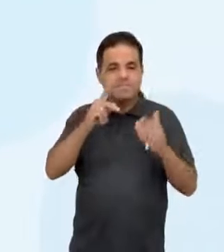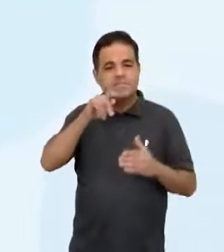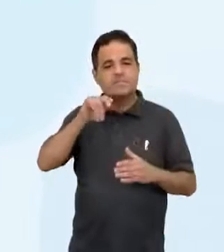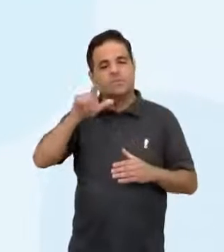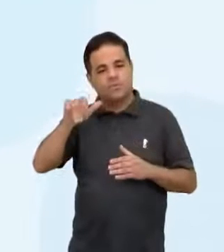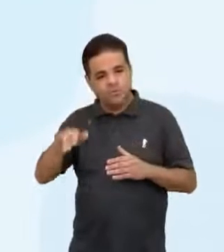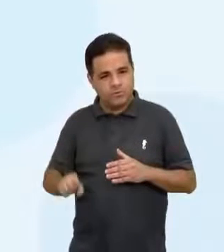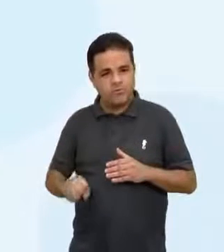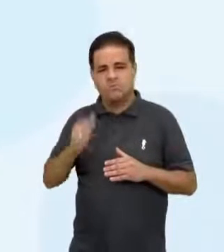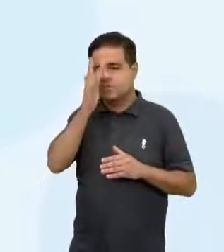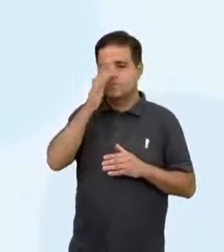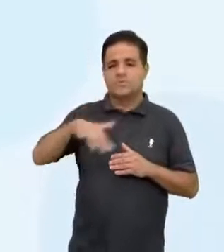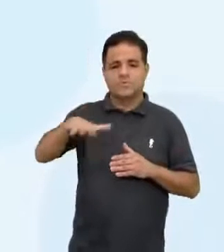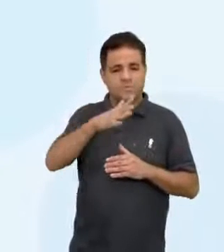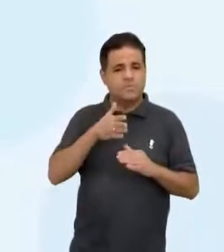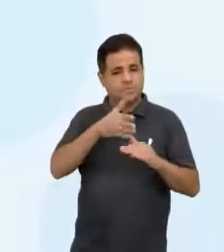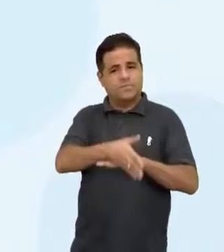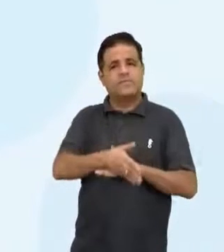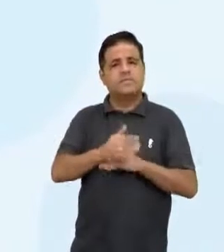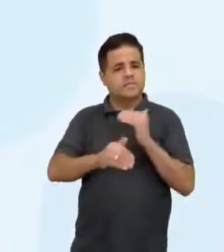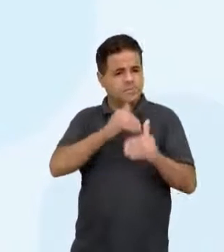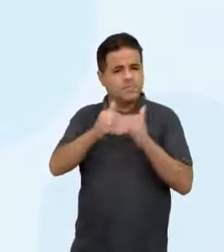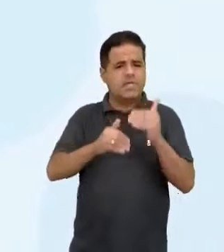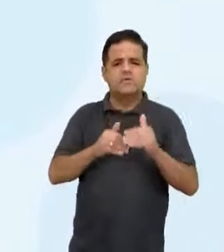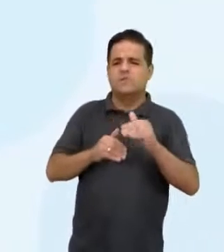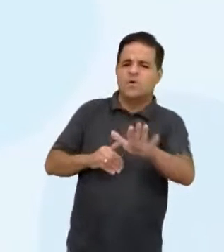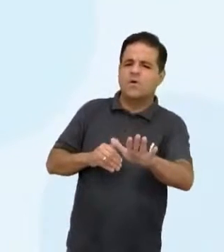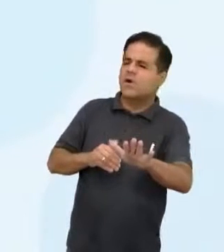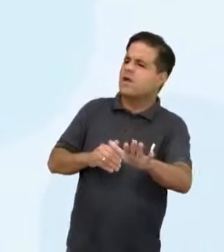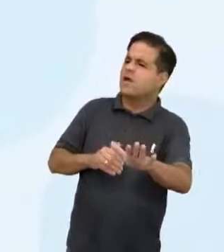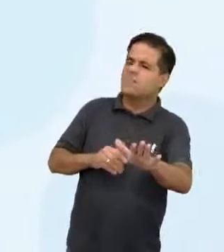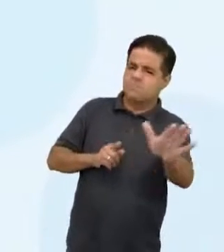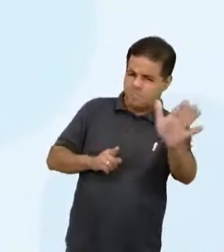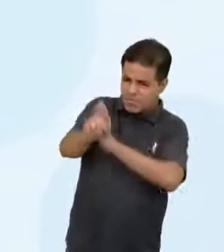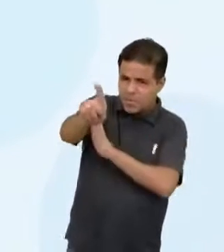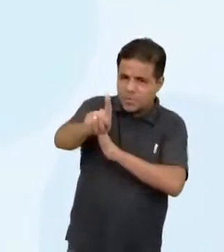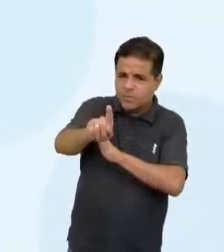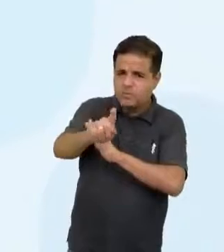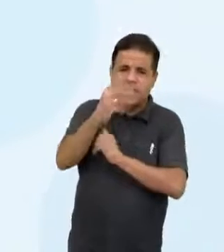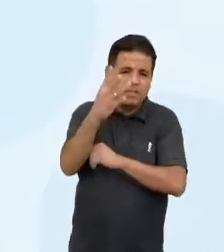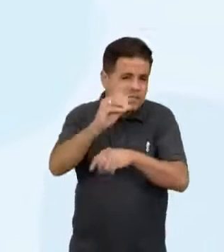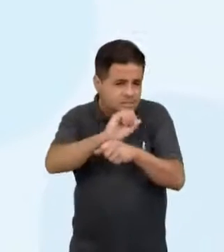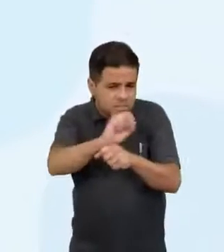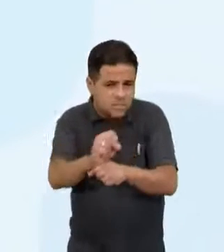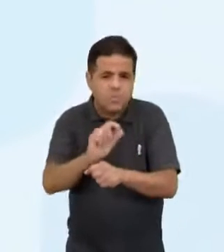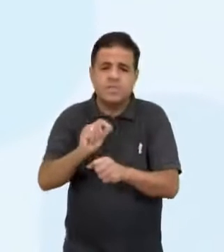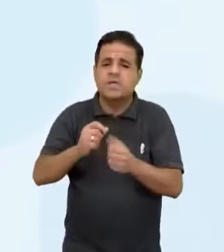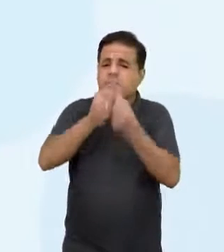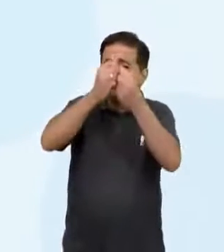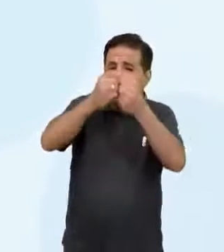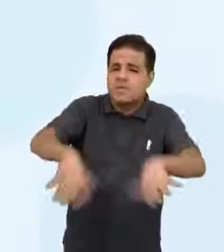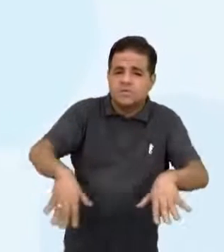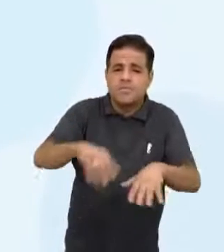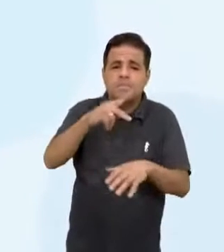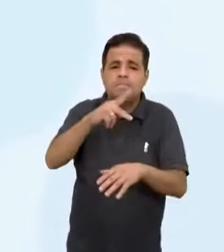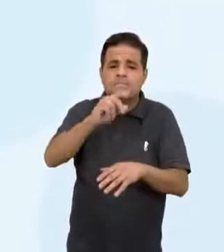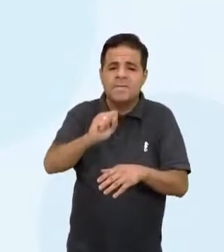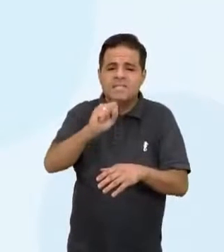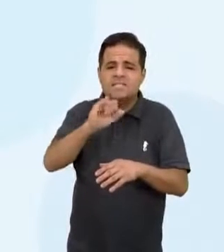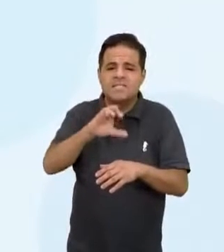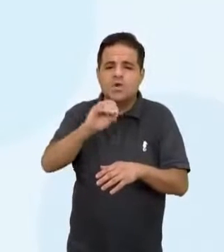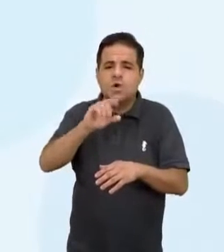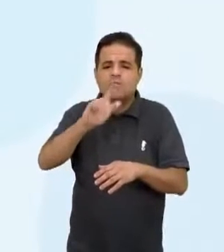psicofisiológicos às pessoas envolvidas nesse processo. Pergunto a vocês, 30 segundos. O que seriam esses prejuízos